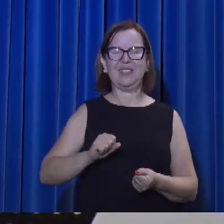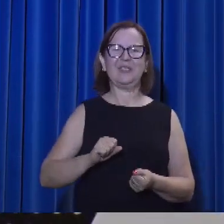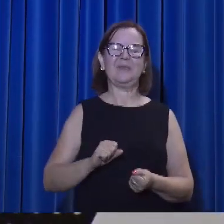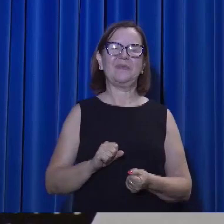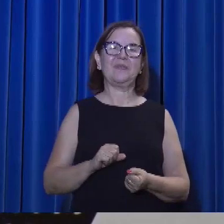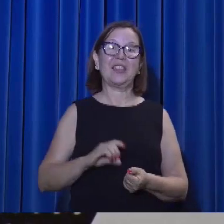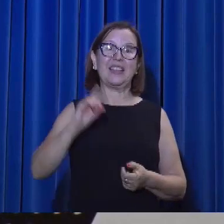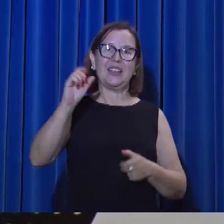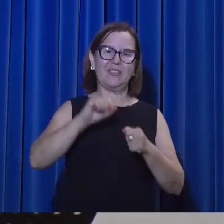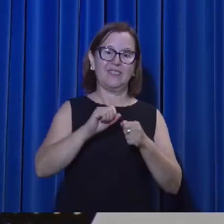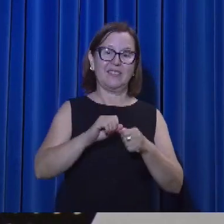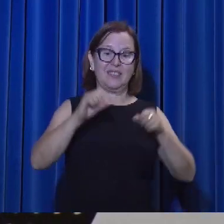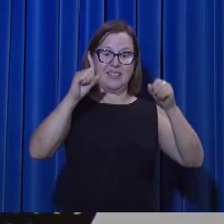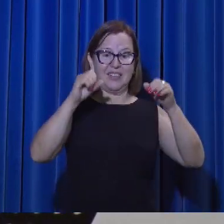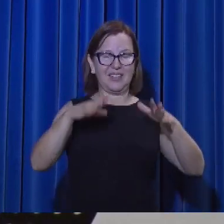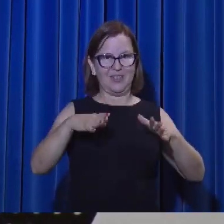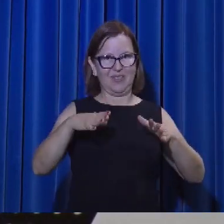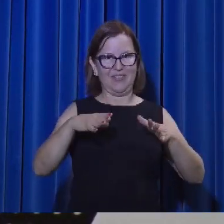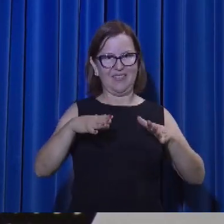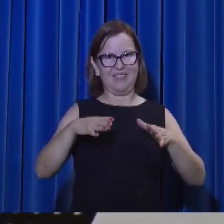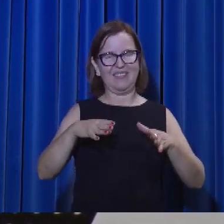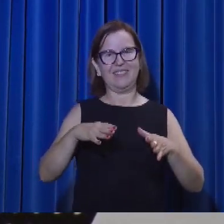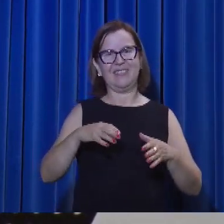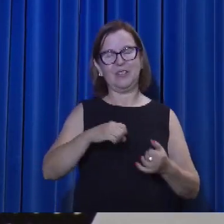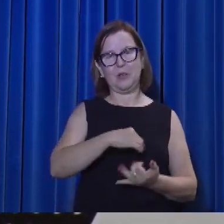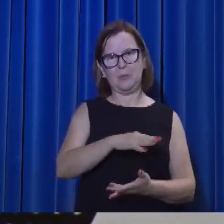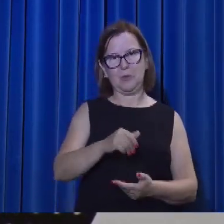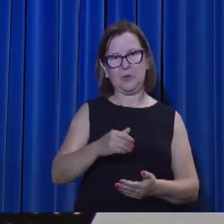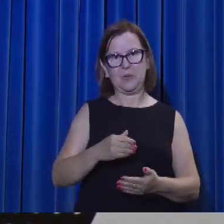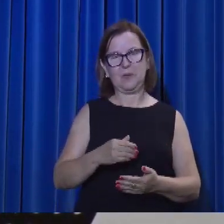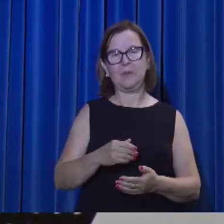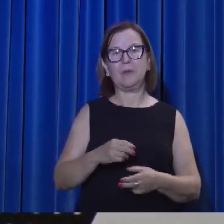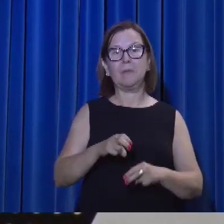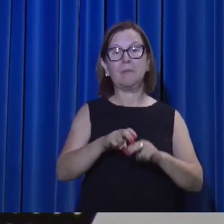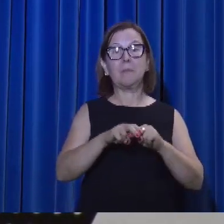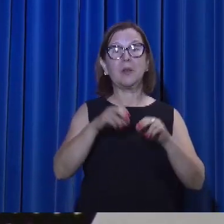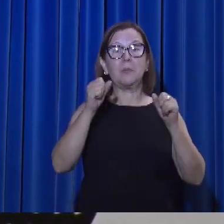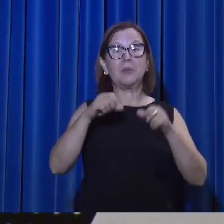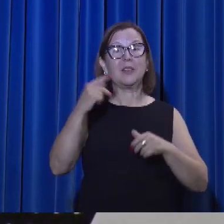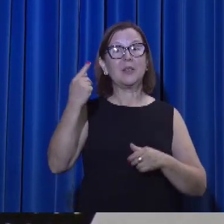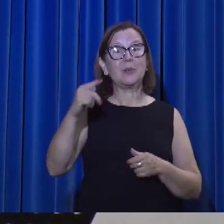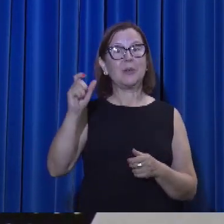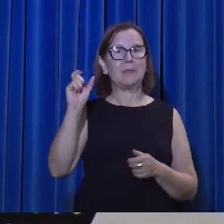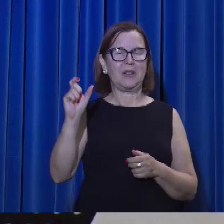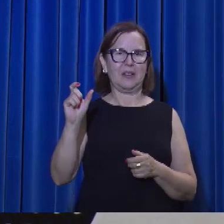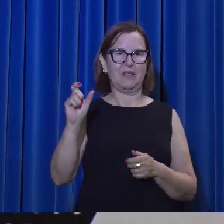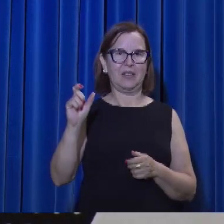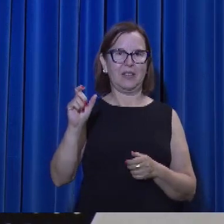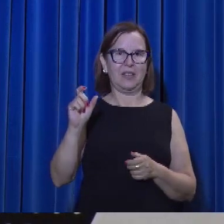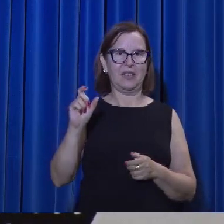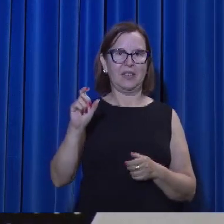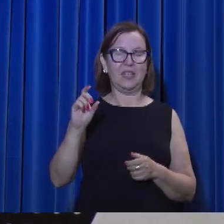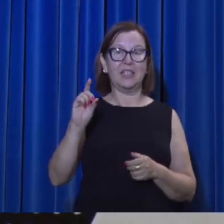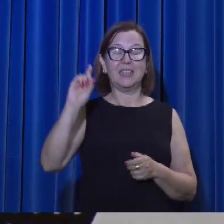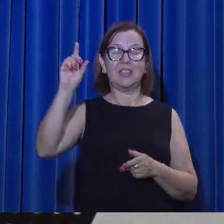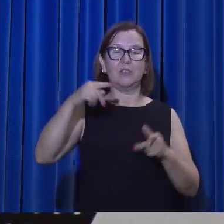Deus criou o mundo pelo poder da sua palavra. Disse Deus, haja luz e houve luz. Essa palavra é o